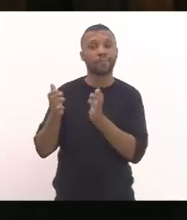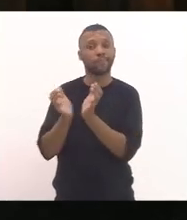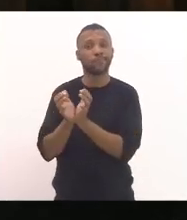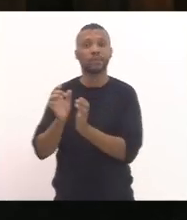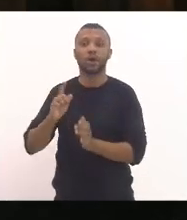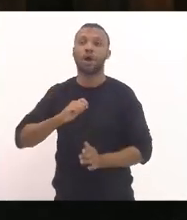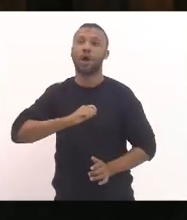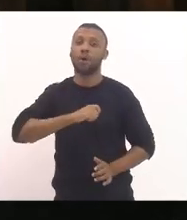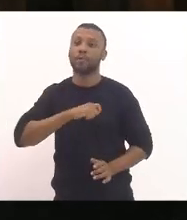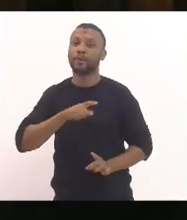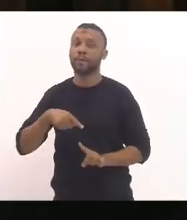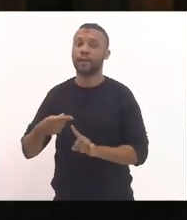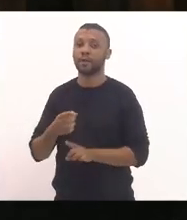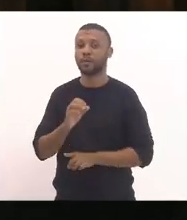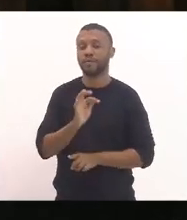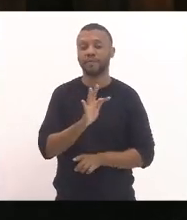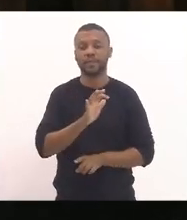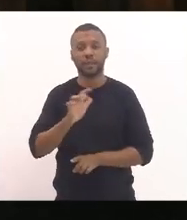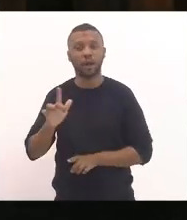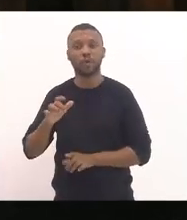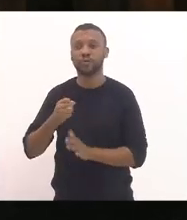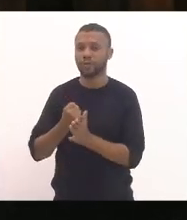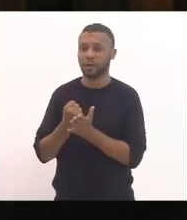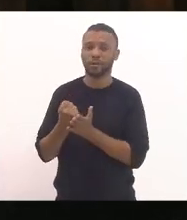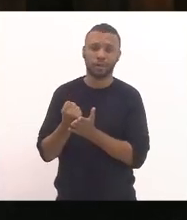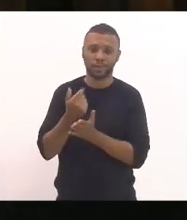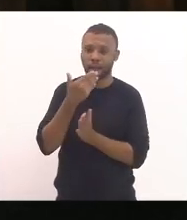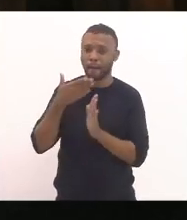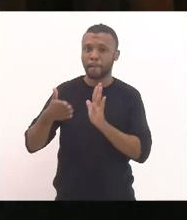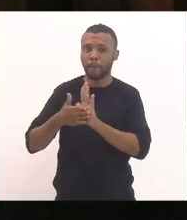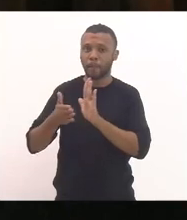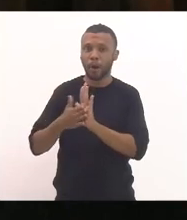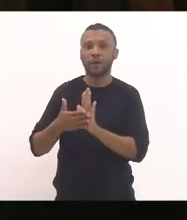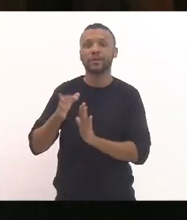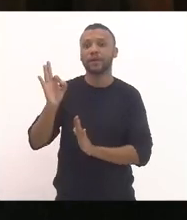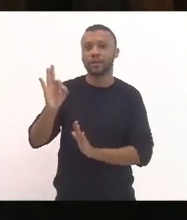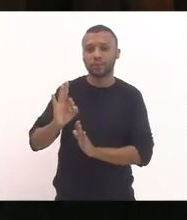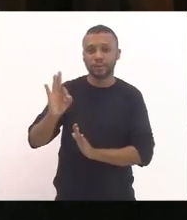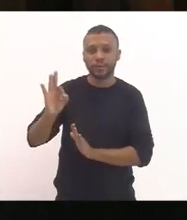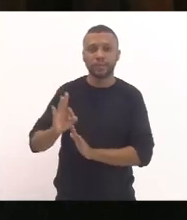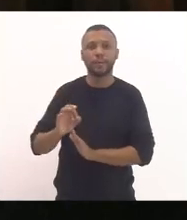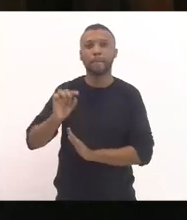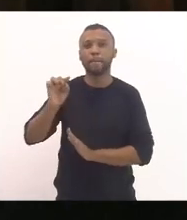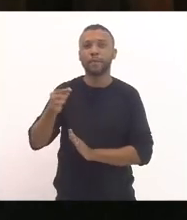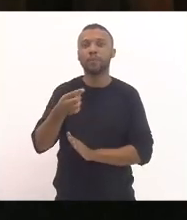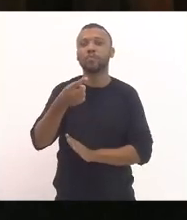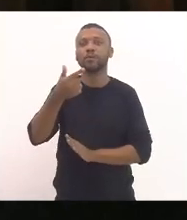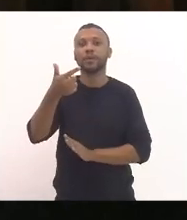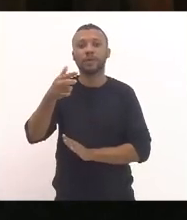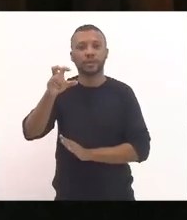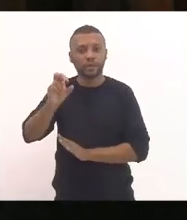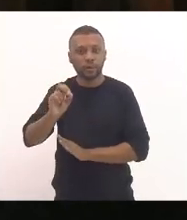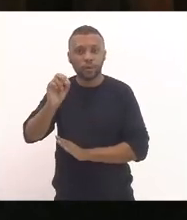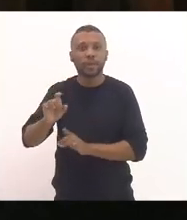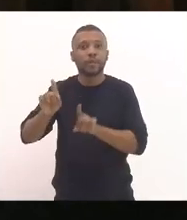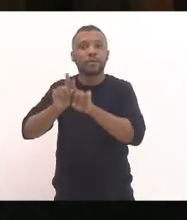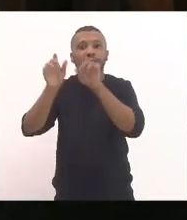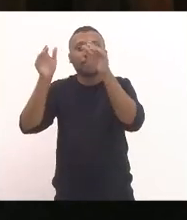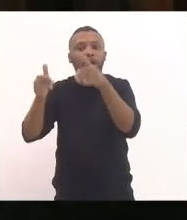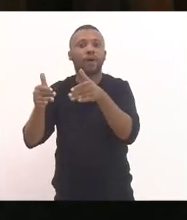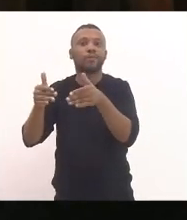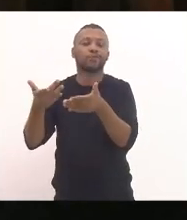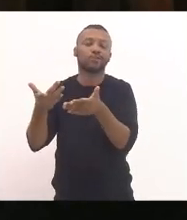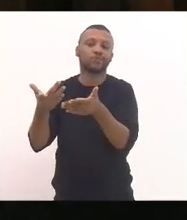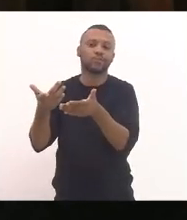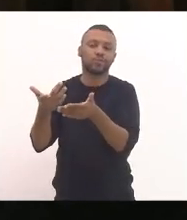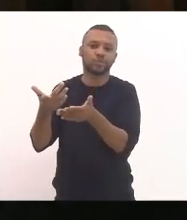inspetores e oficiais de cartório Então seria a proposta do índice 1250 também para os Comissários de polícia e por fim